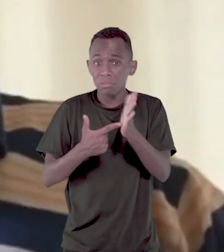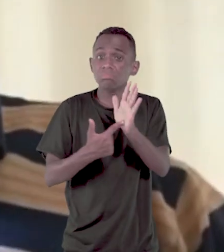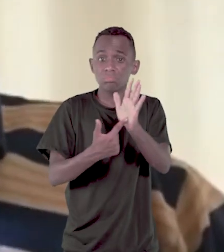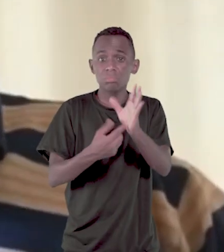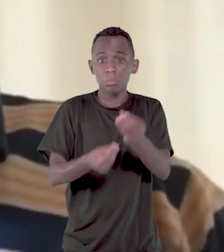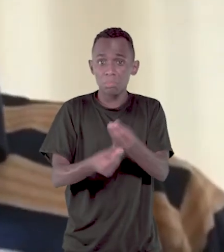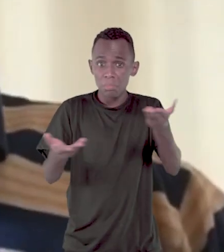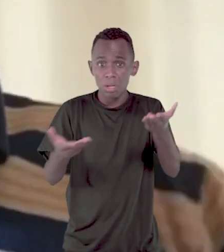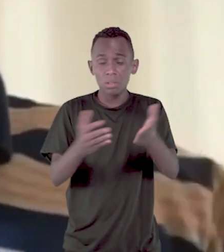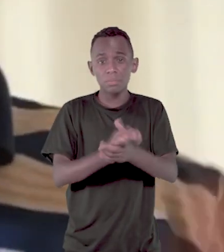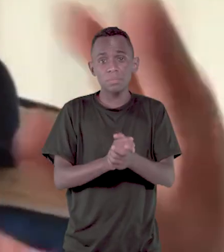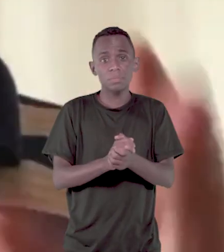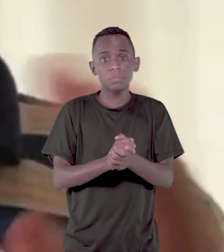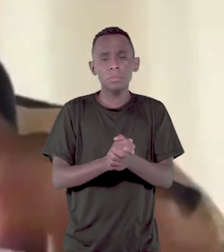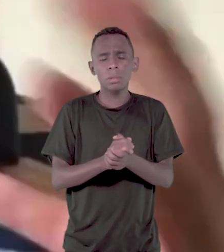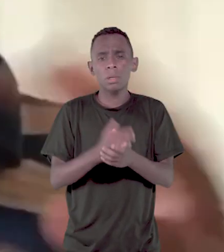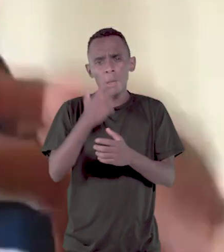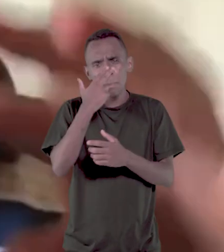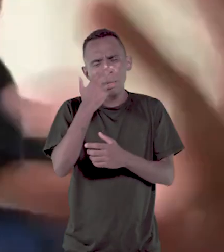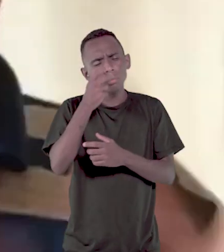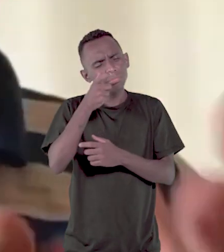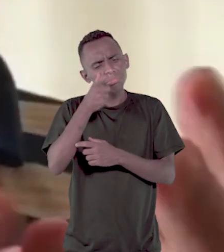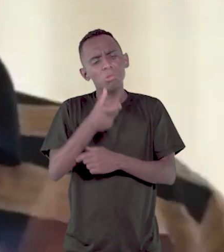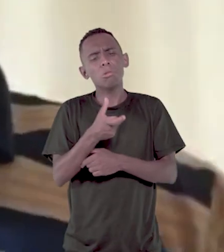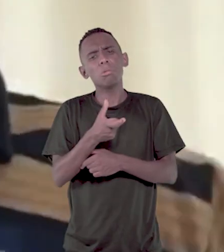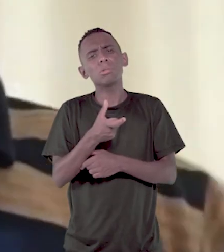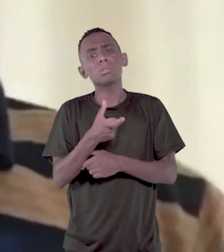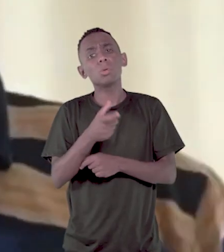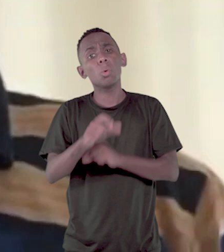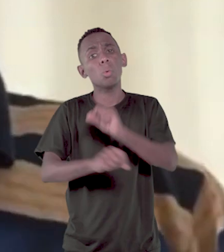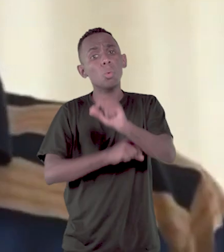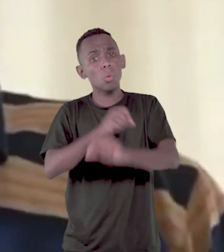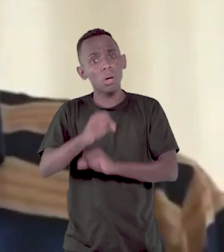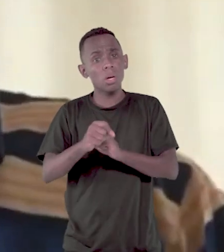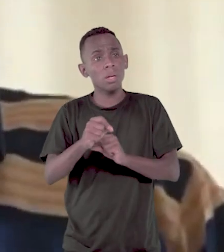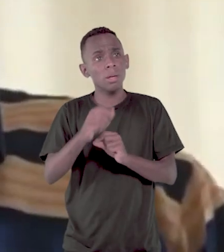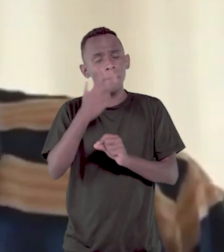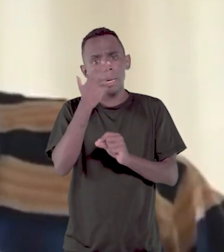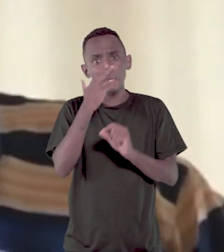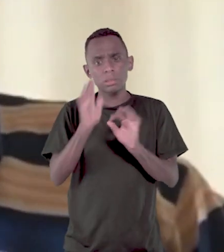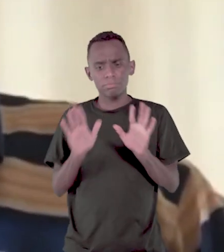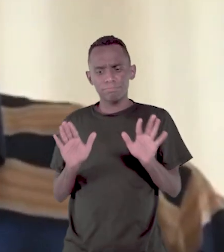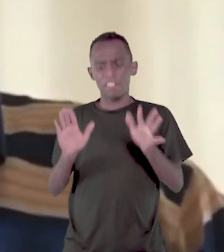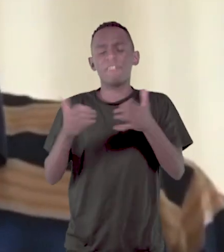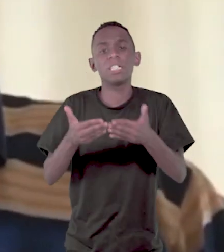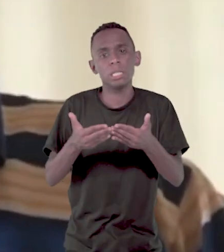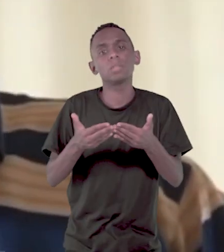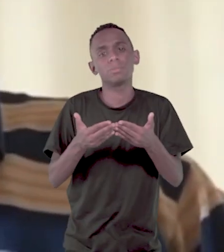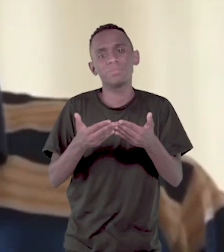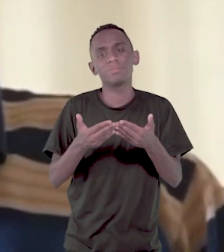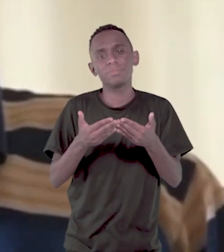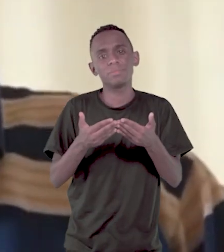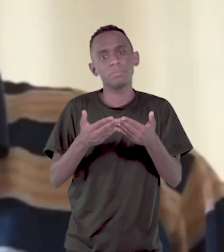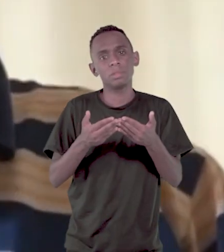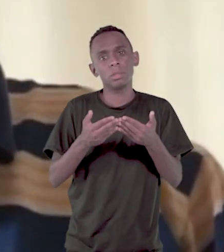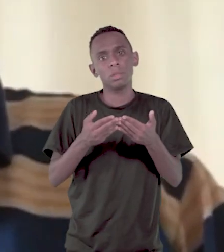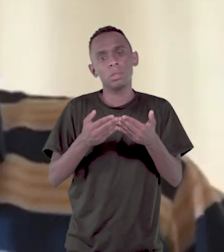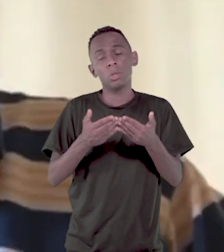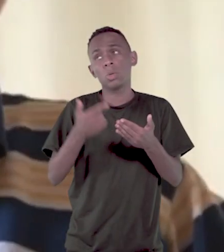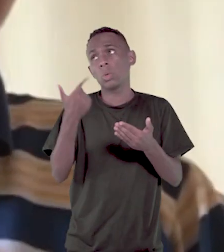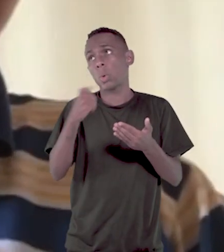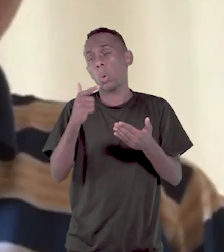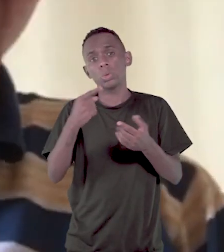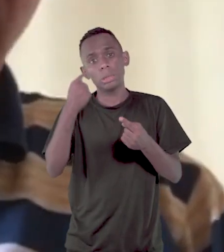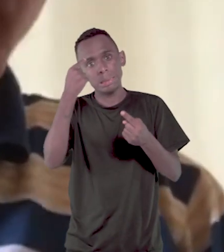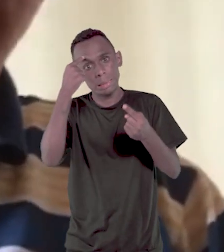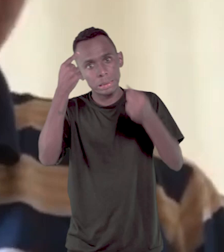afinal de contas, eu acho que ficou, curiosamente, ele tem ele ficou fechado, eu acho muito interessante. Não tinha